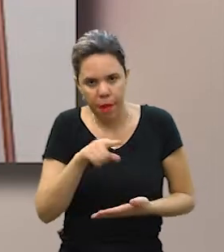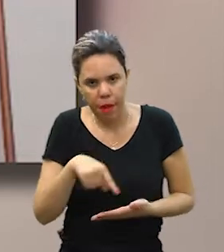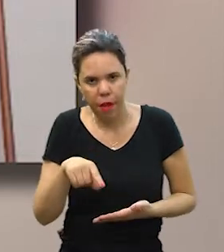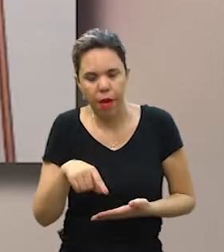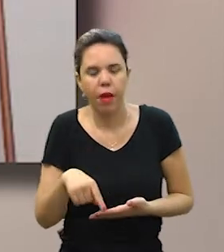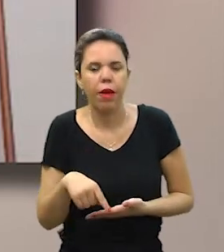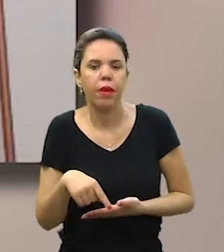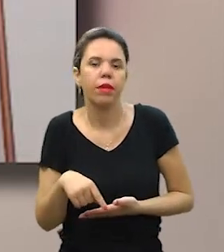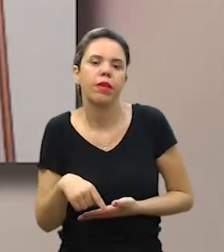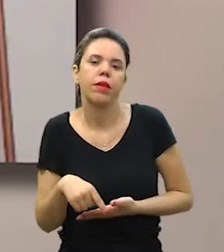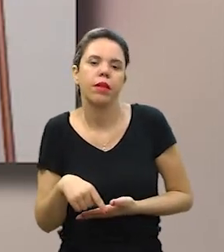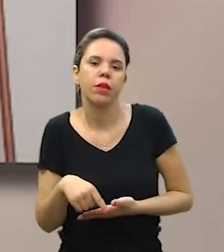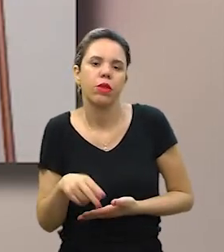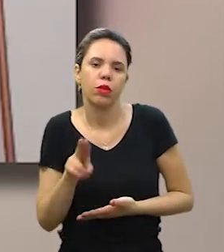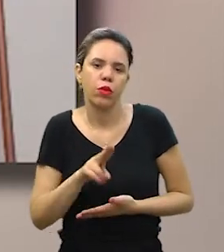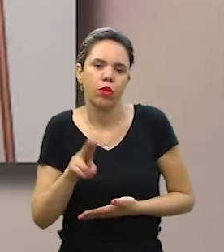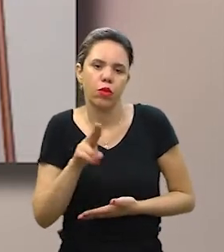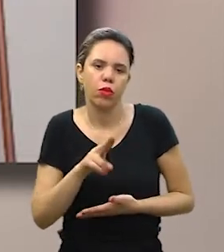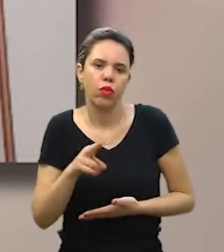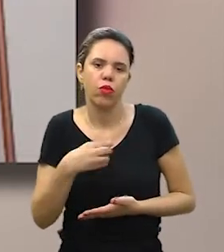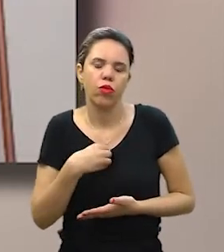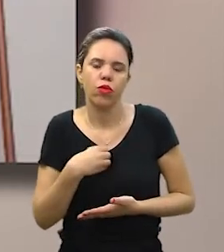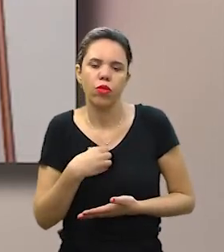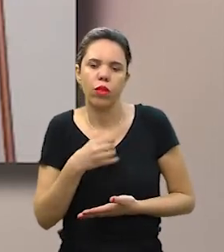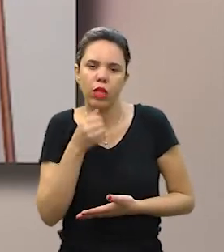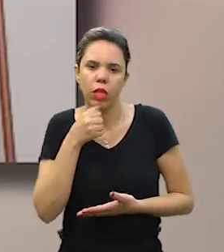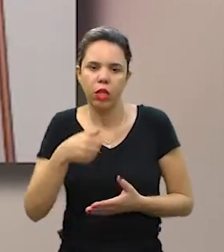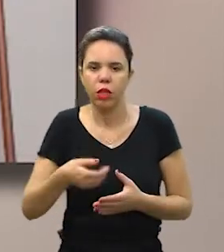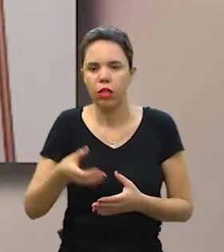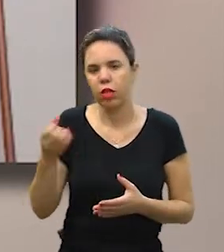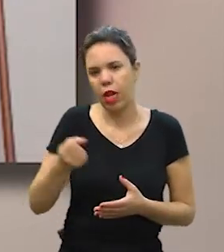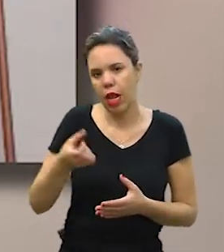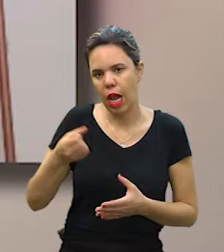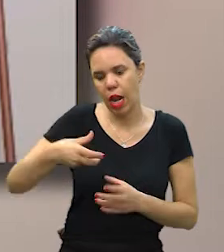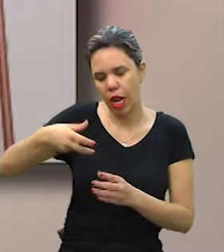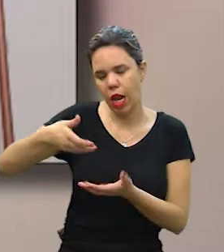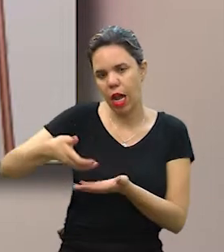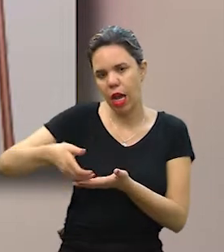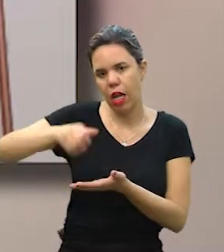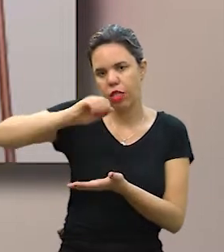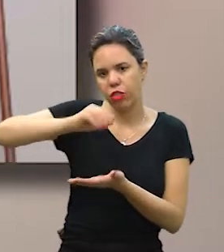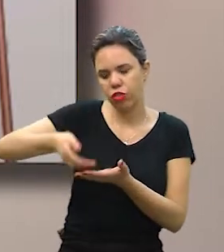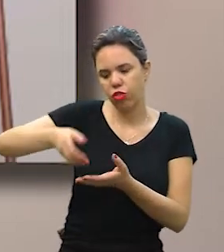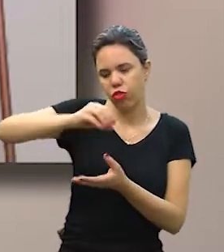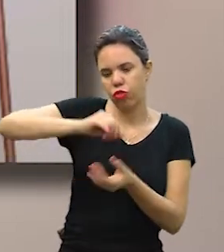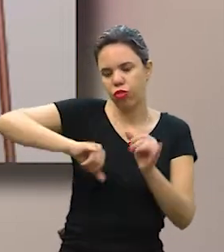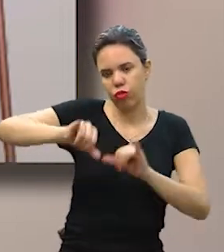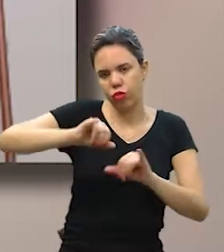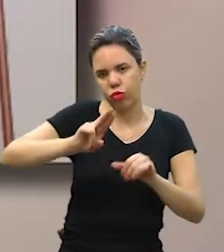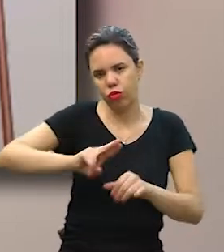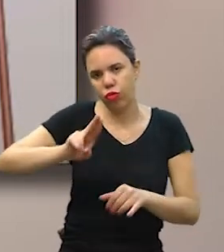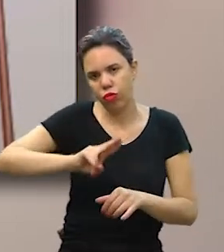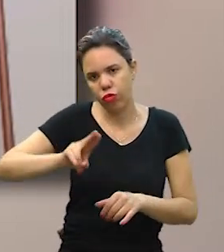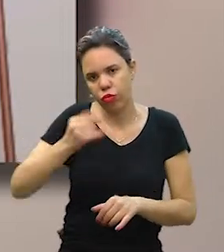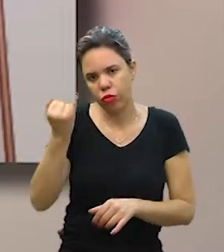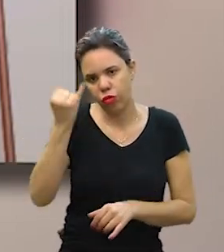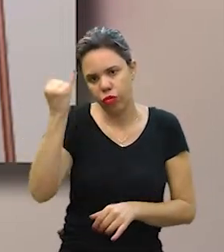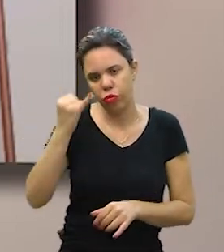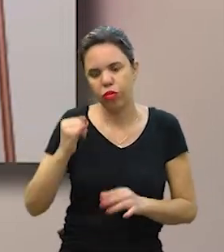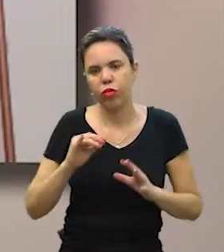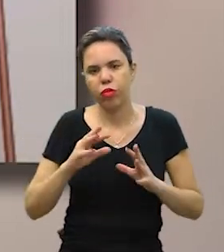que estão em uso de fórmula, que não, por algum motivo a mãe não consegue amamentar, a importância